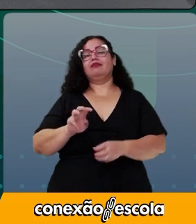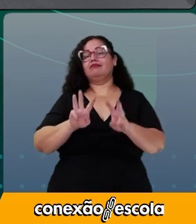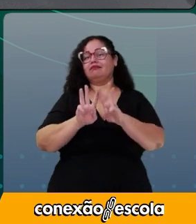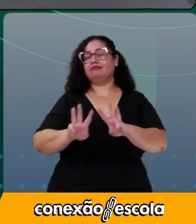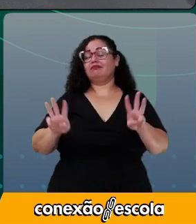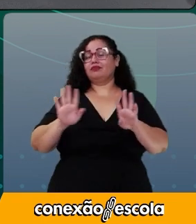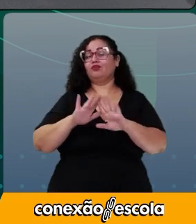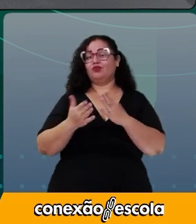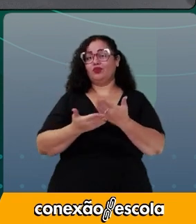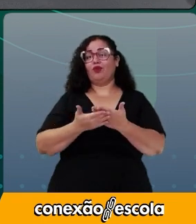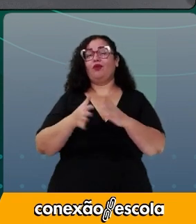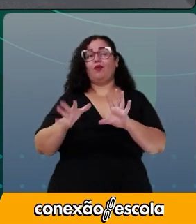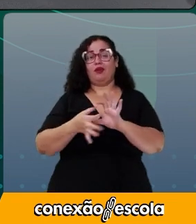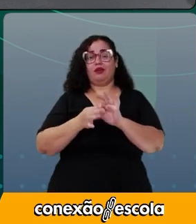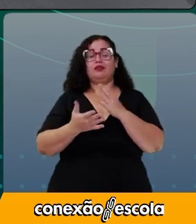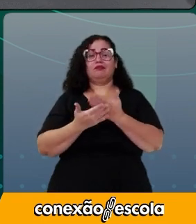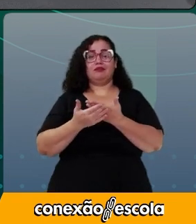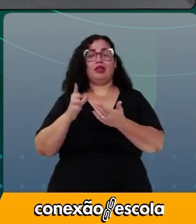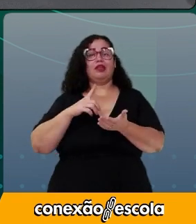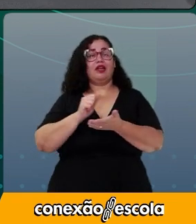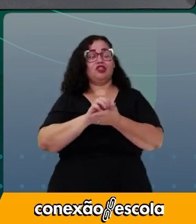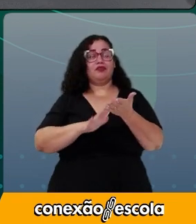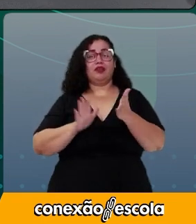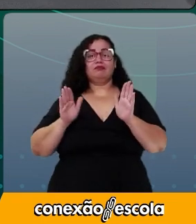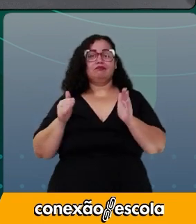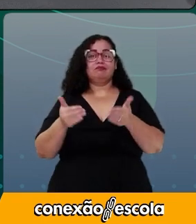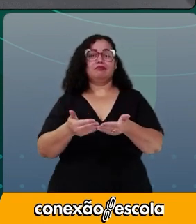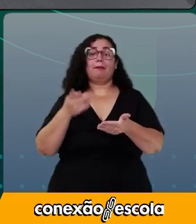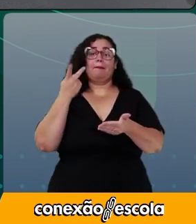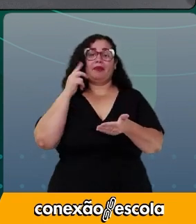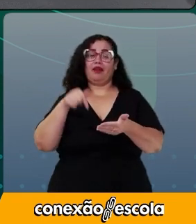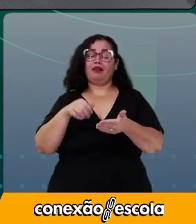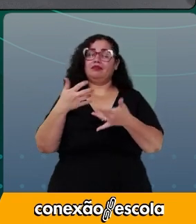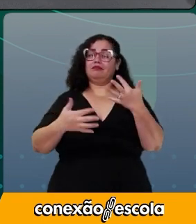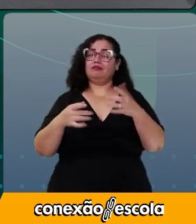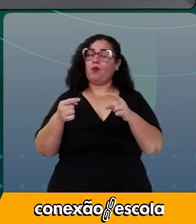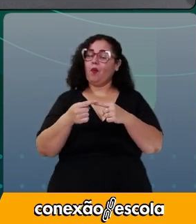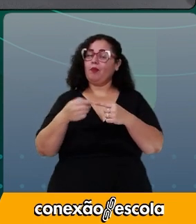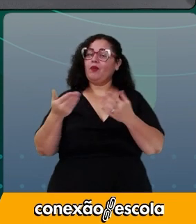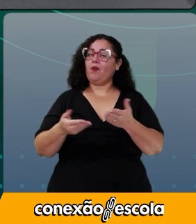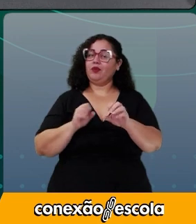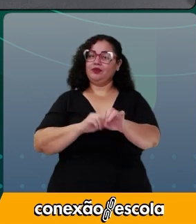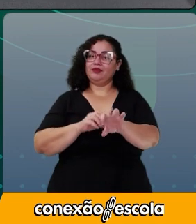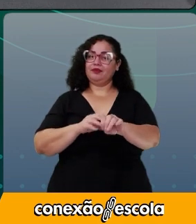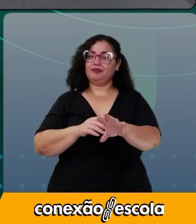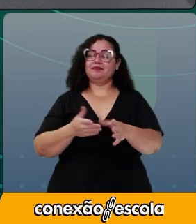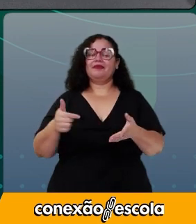portal Conexão Escola? Tem uma atividade direcionada a essa nossa videoaula de hoje.